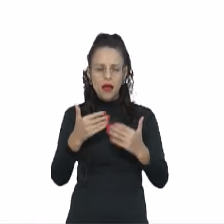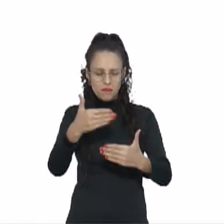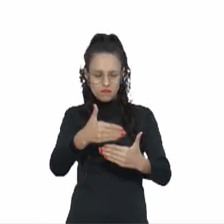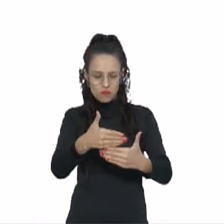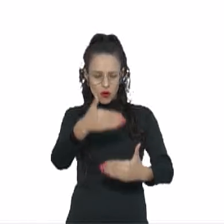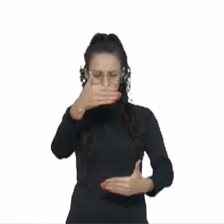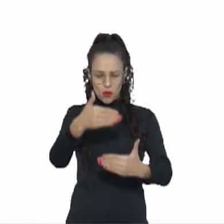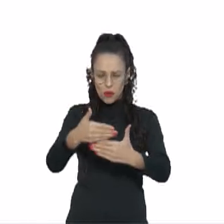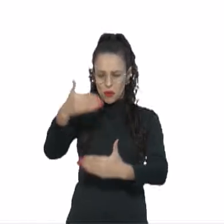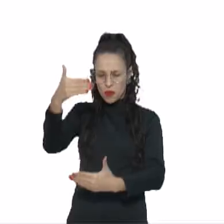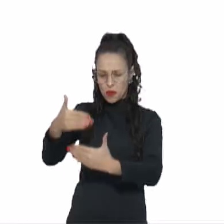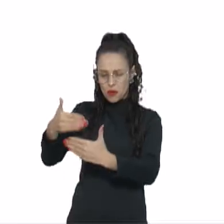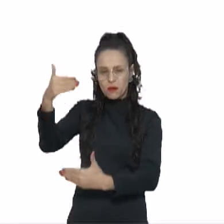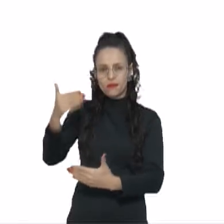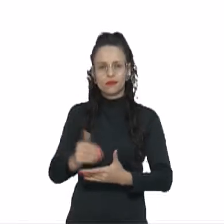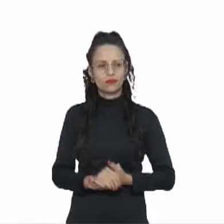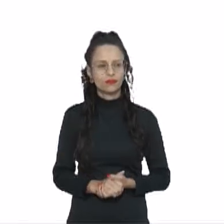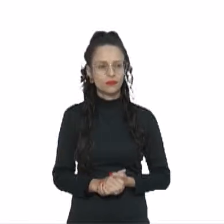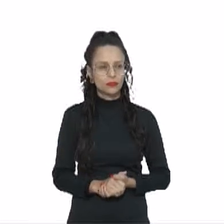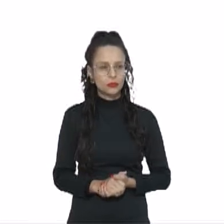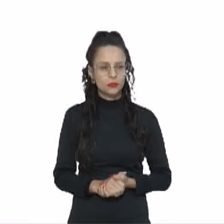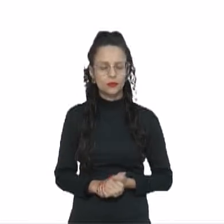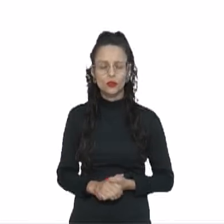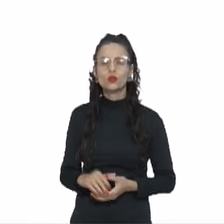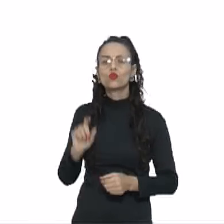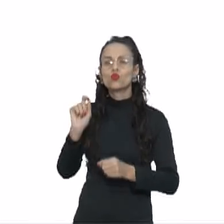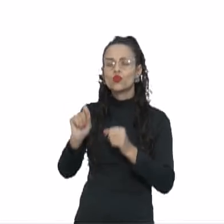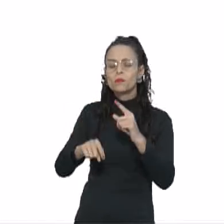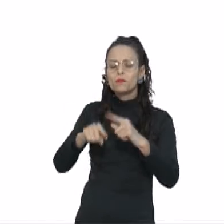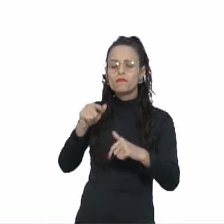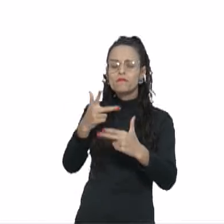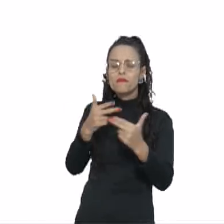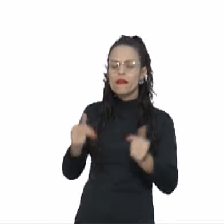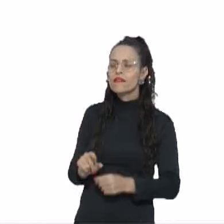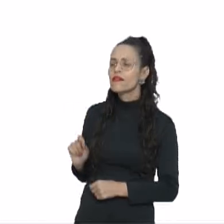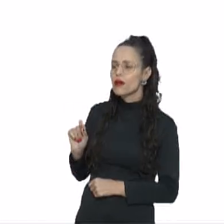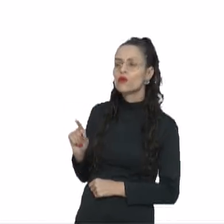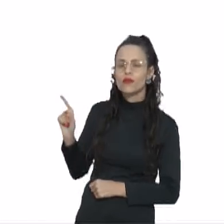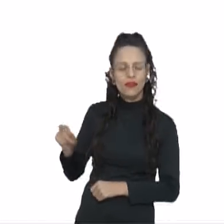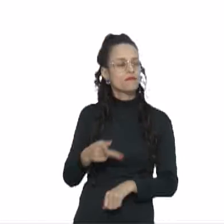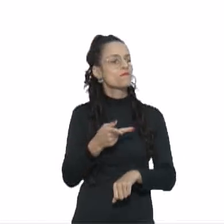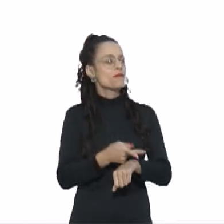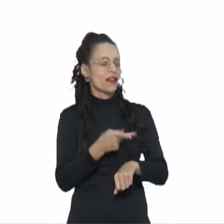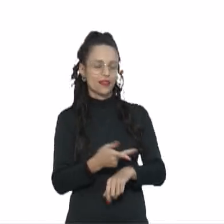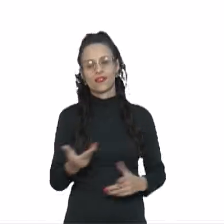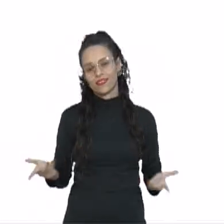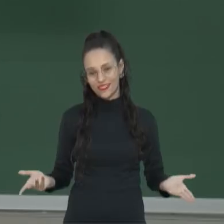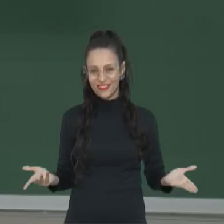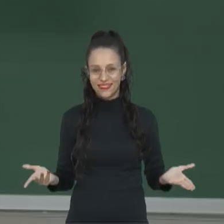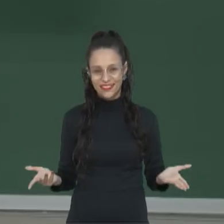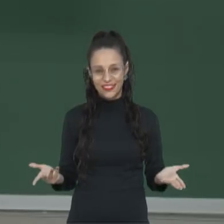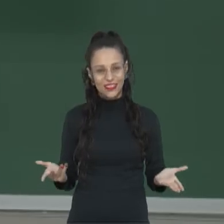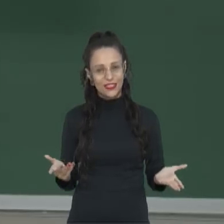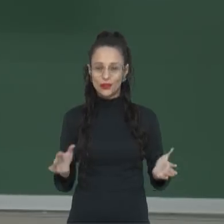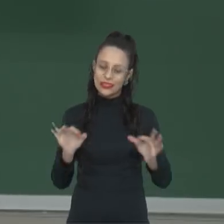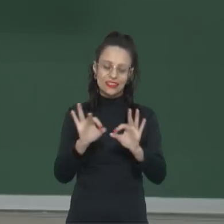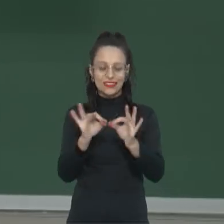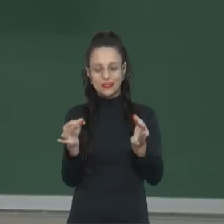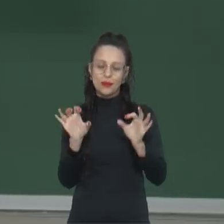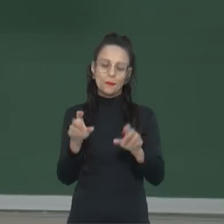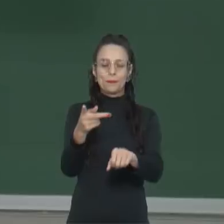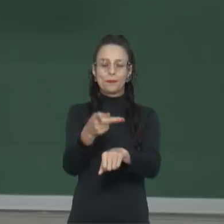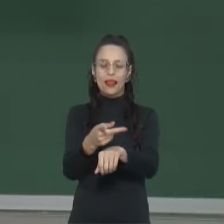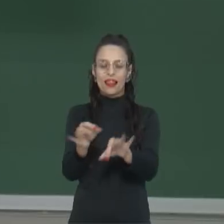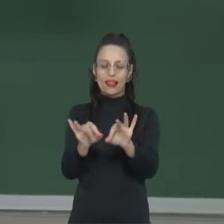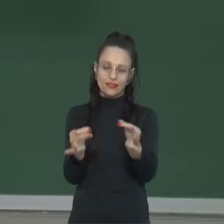muro. Do que é feito, pessoal? O que vocês conseguem imaginar ali? É pedra, professor. Não é bem simples assim.